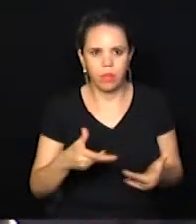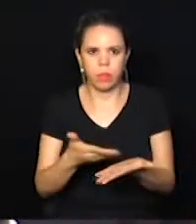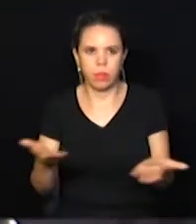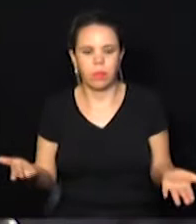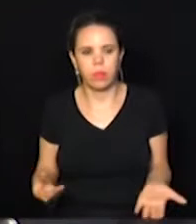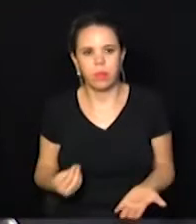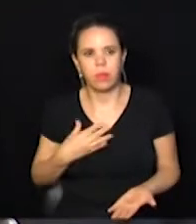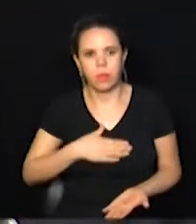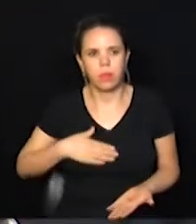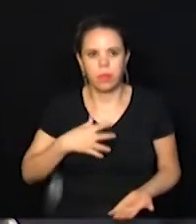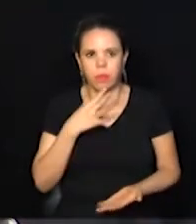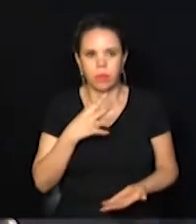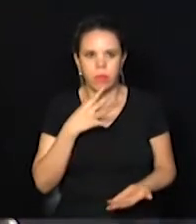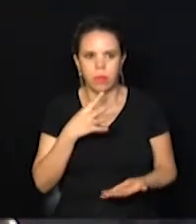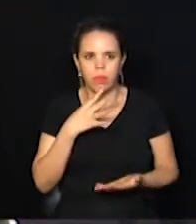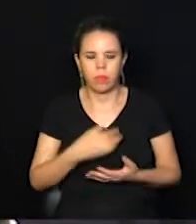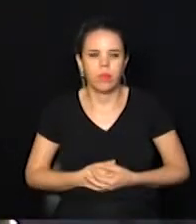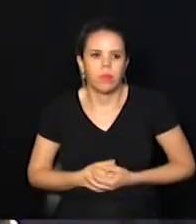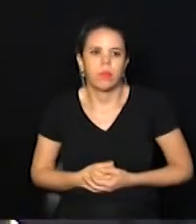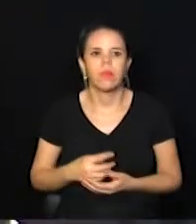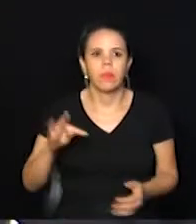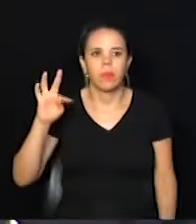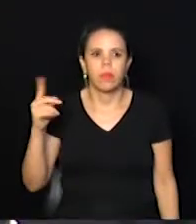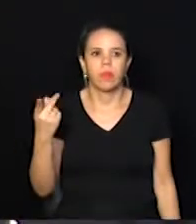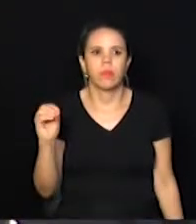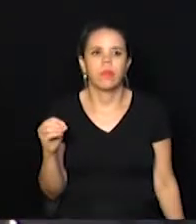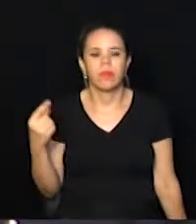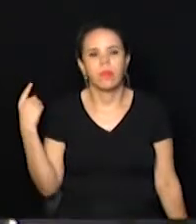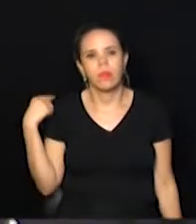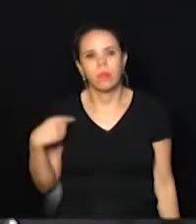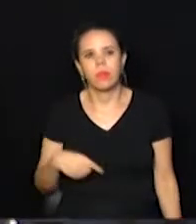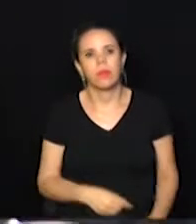tive o privilégio de conhecer o Toninho. Eu,